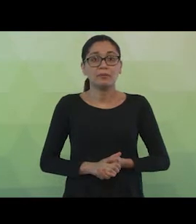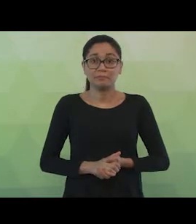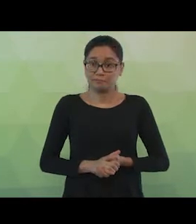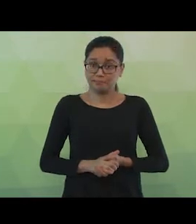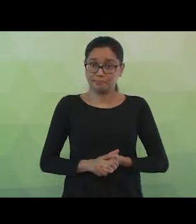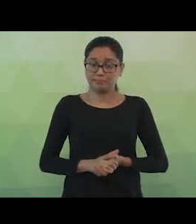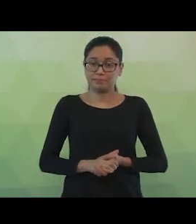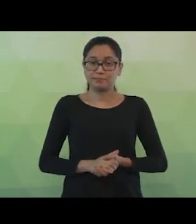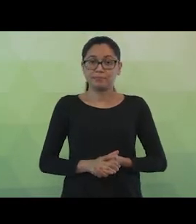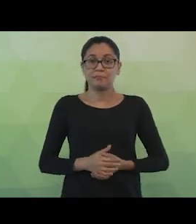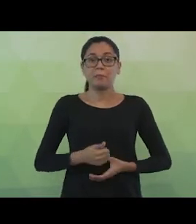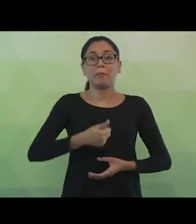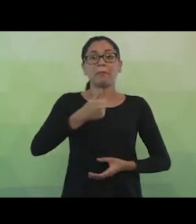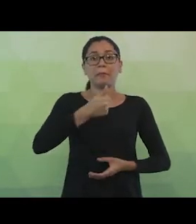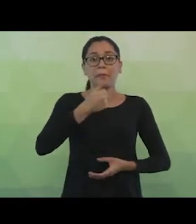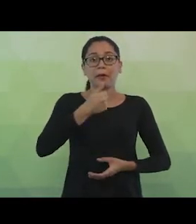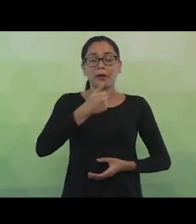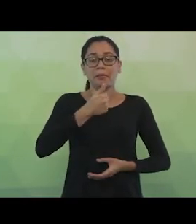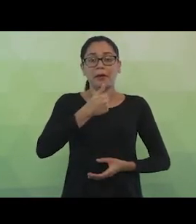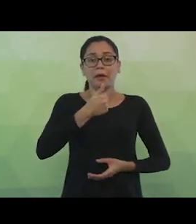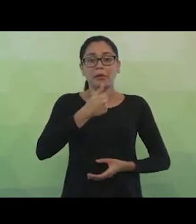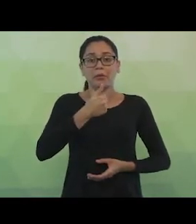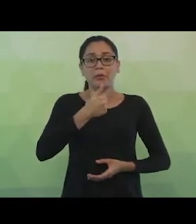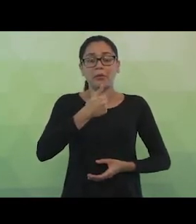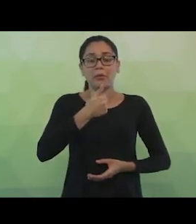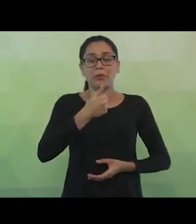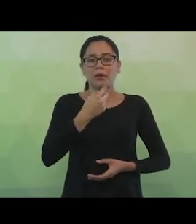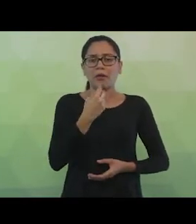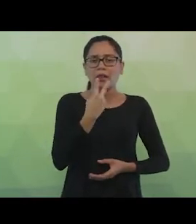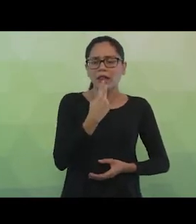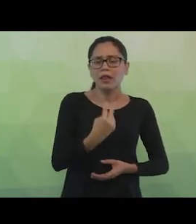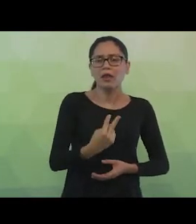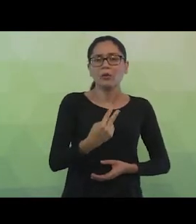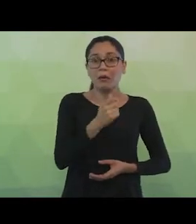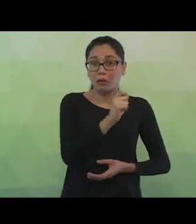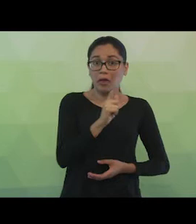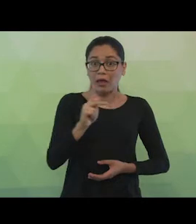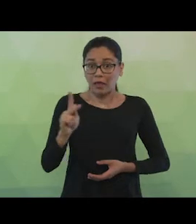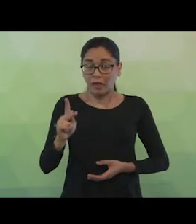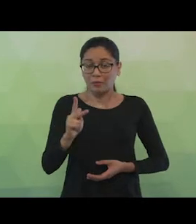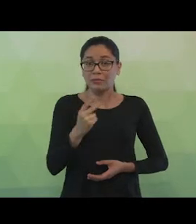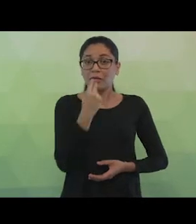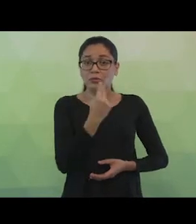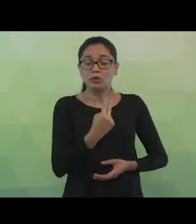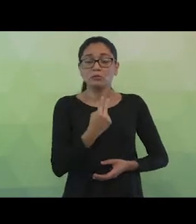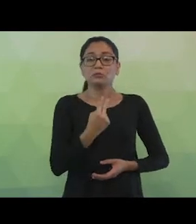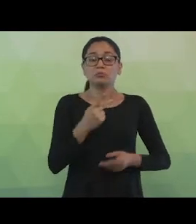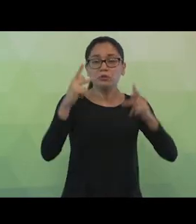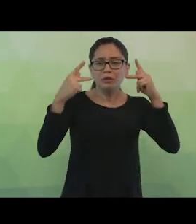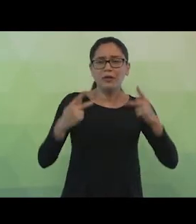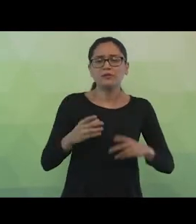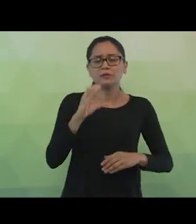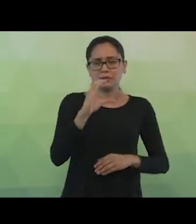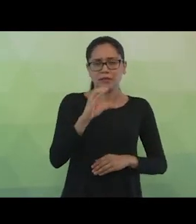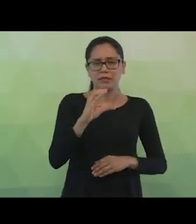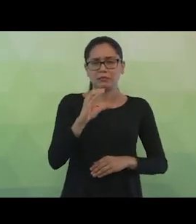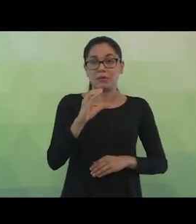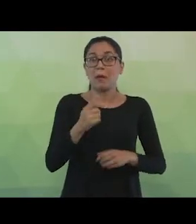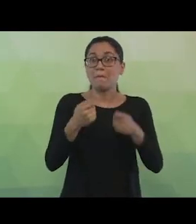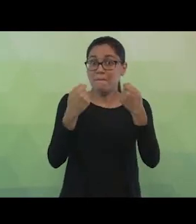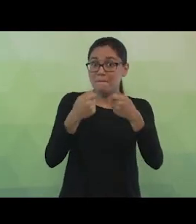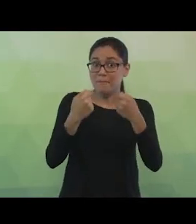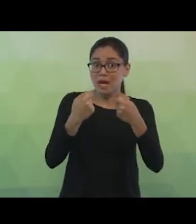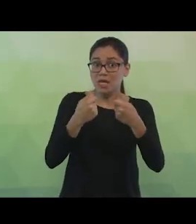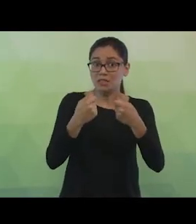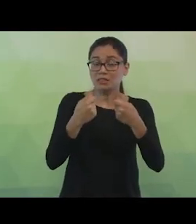nossos programas na linguagem de programação C, é necessário possuirmos instalado alguma IDE.